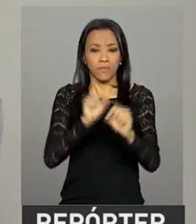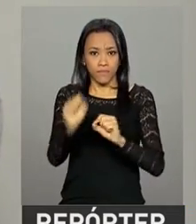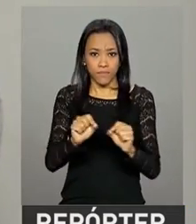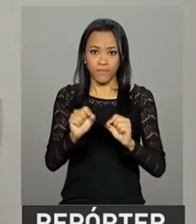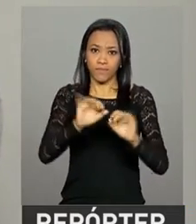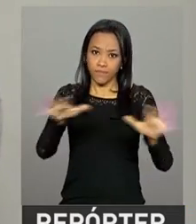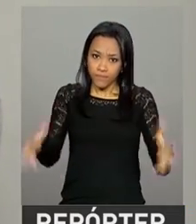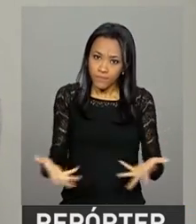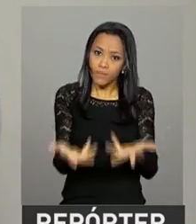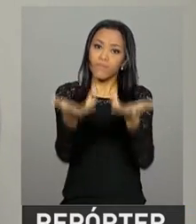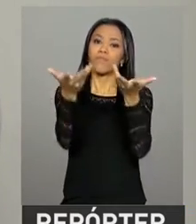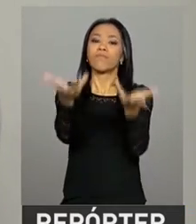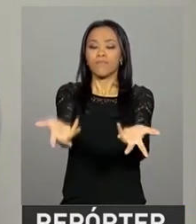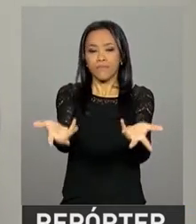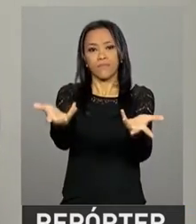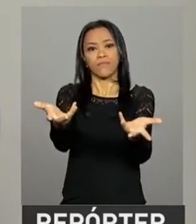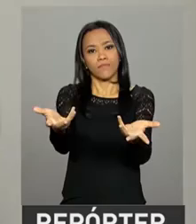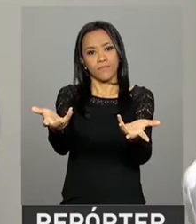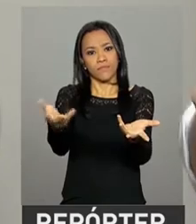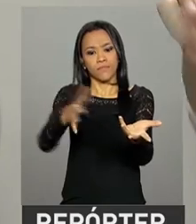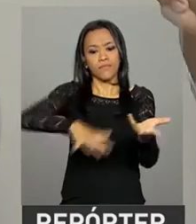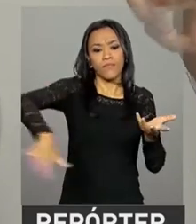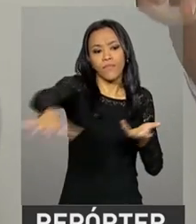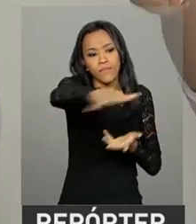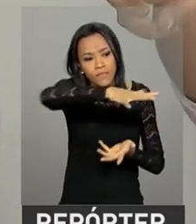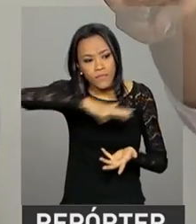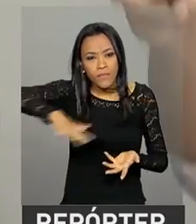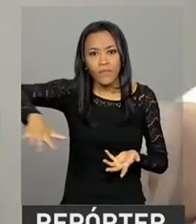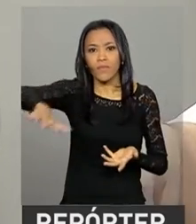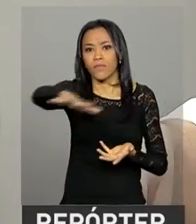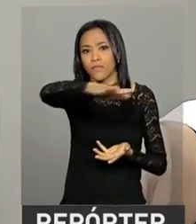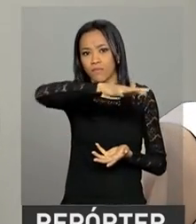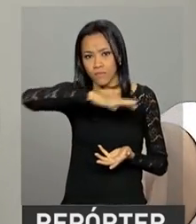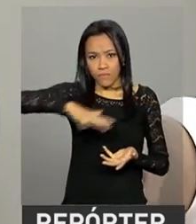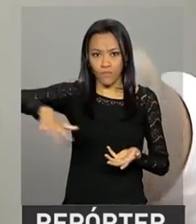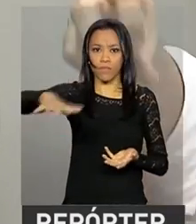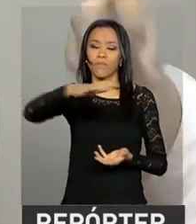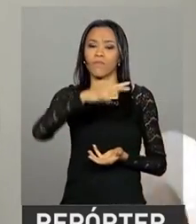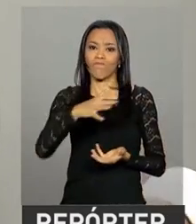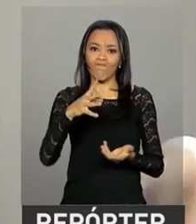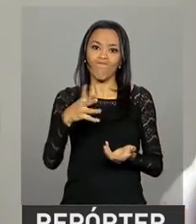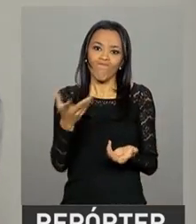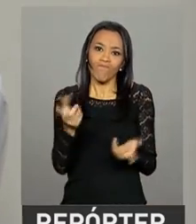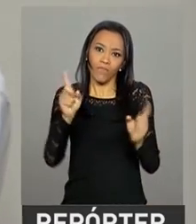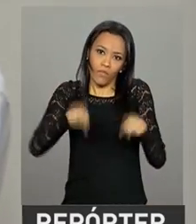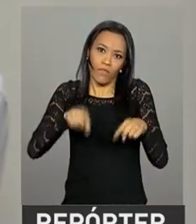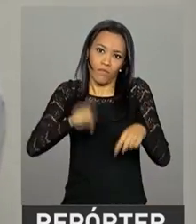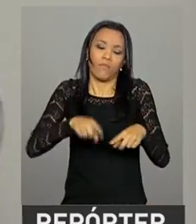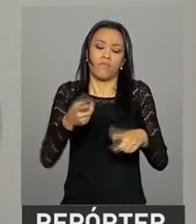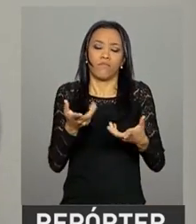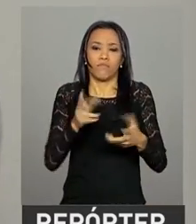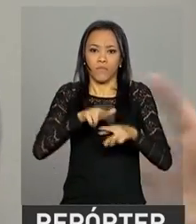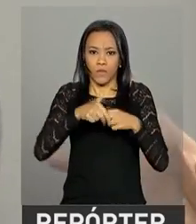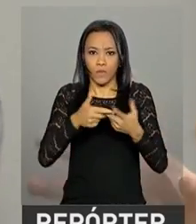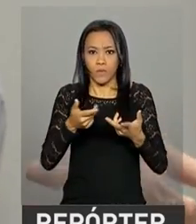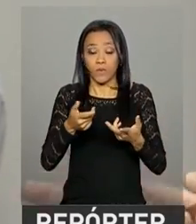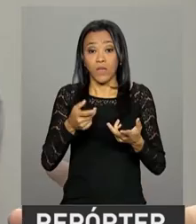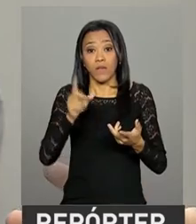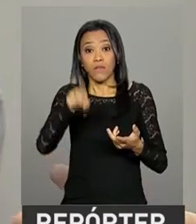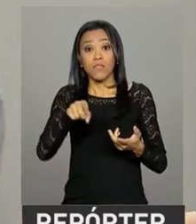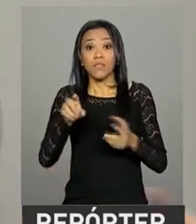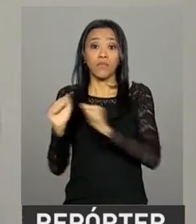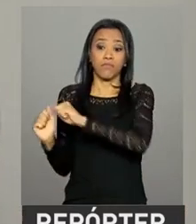homenagem a alguém o ménage uma área da população se dá da cidade que está sendo atendido com aquele deslocamento vai ser